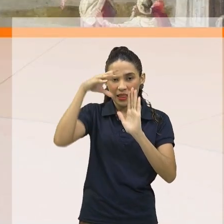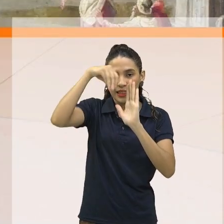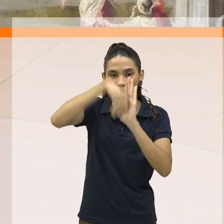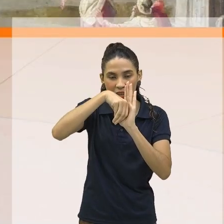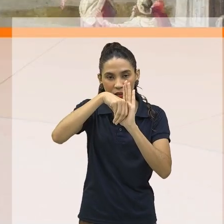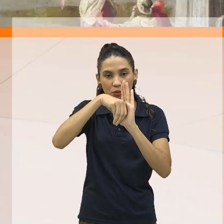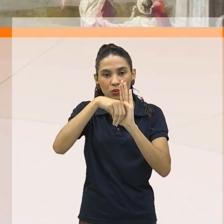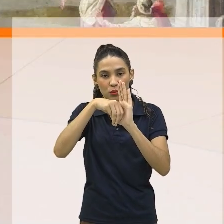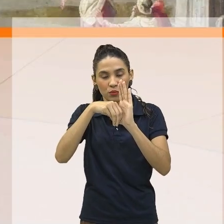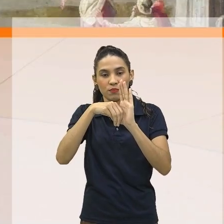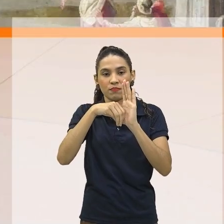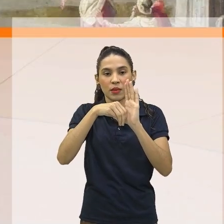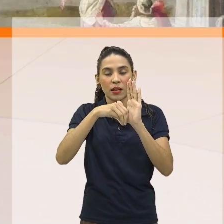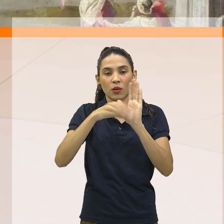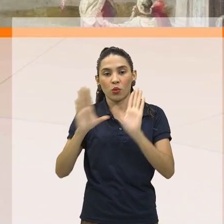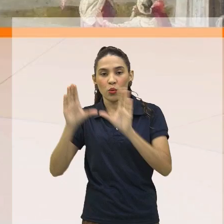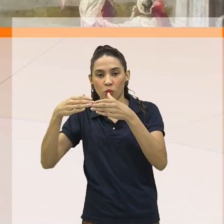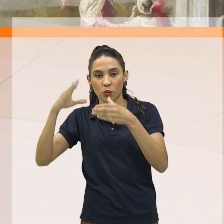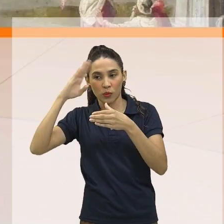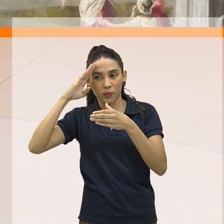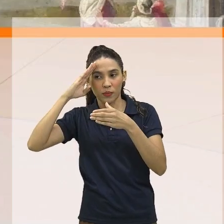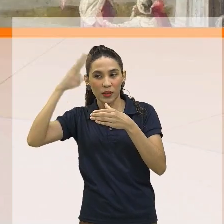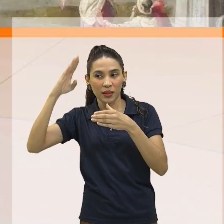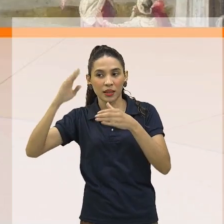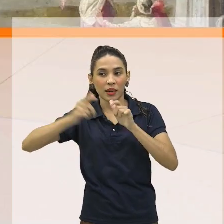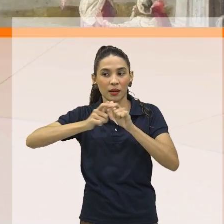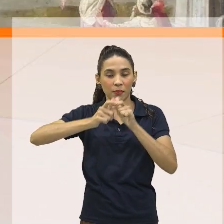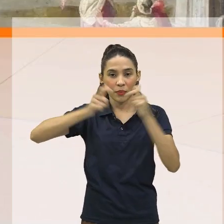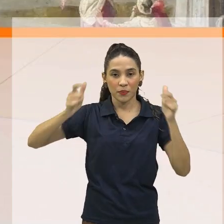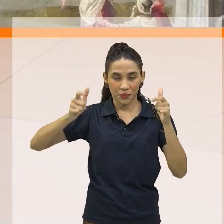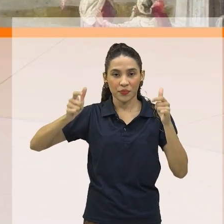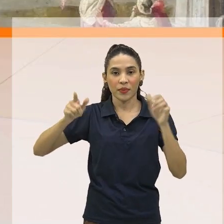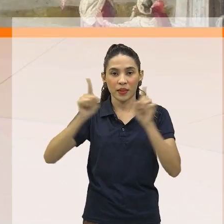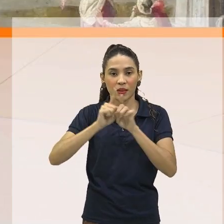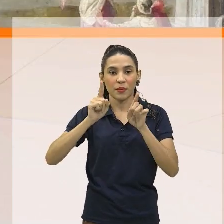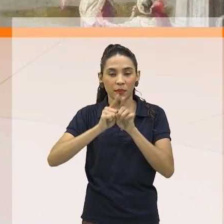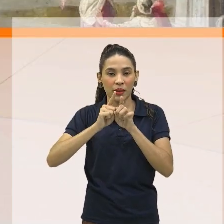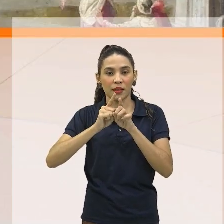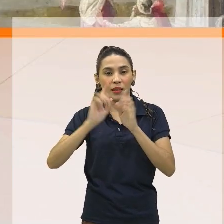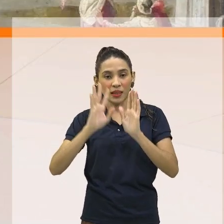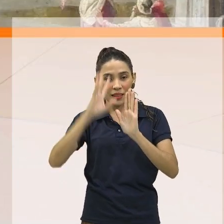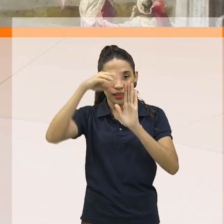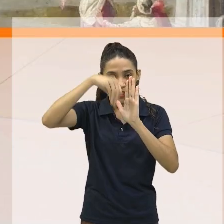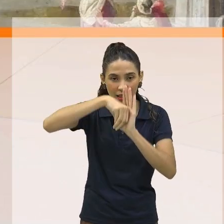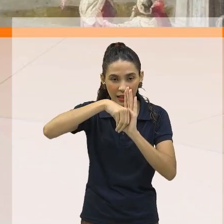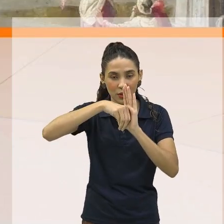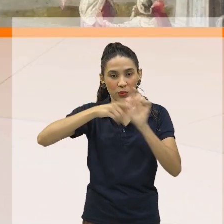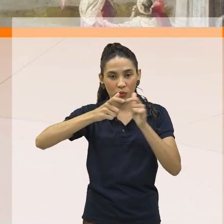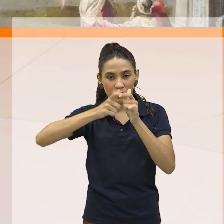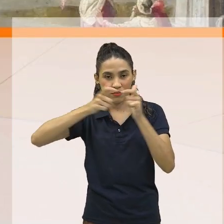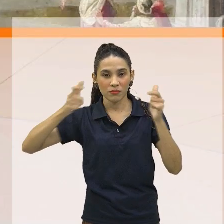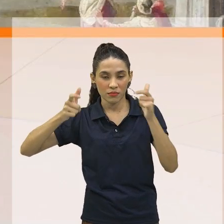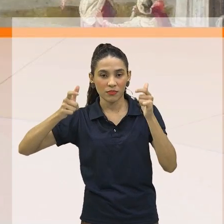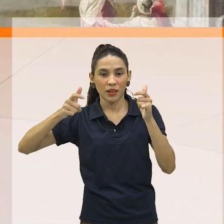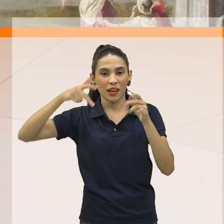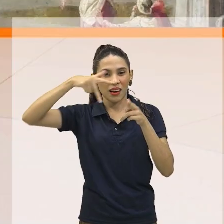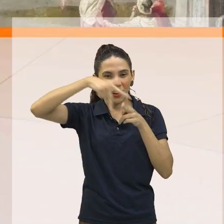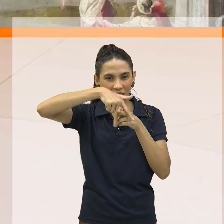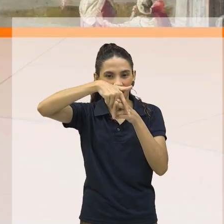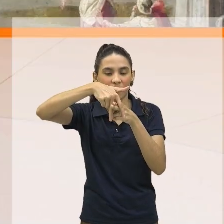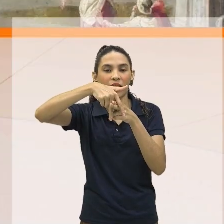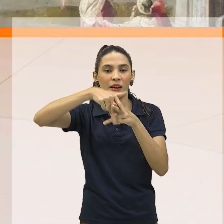para que os soldados gregos, né, ocupassem esse cavalo e conseguissem justamente,